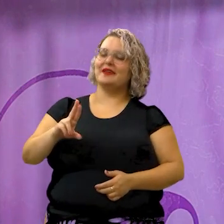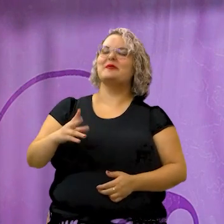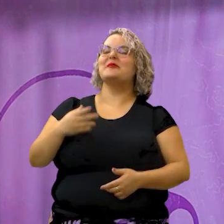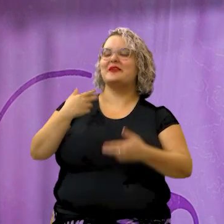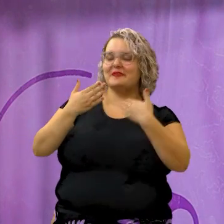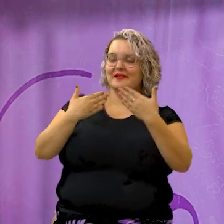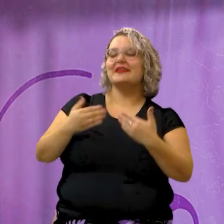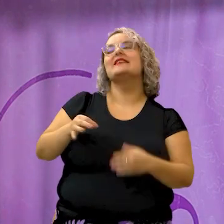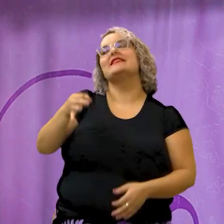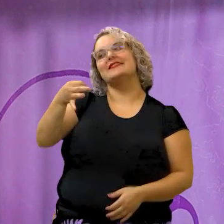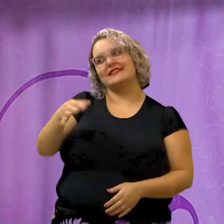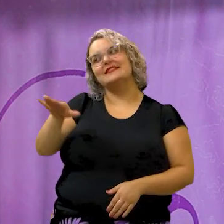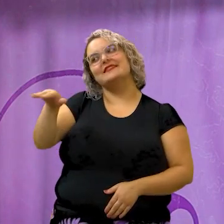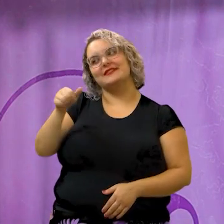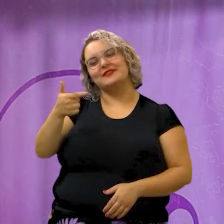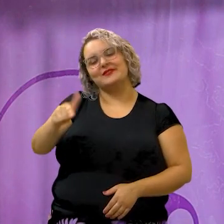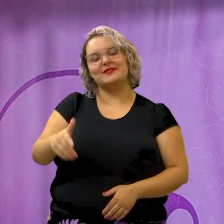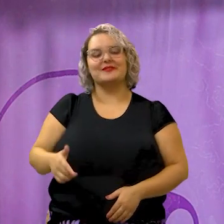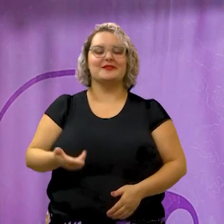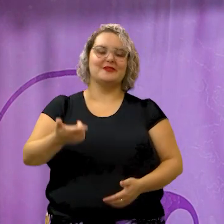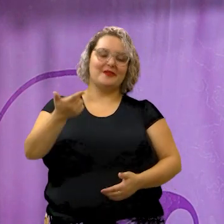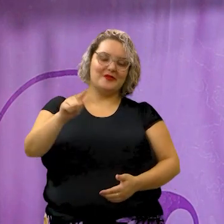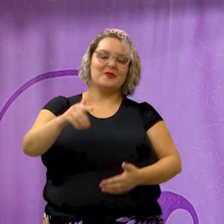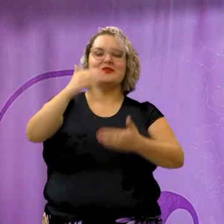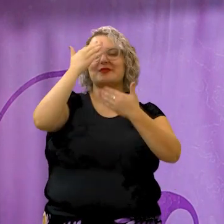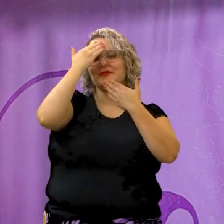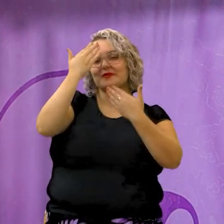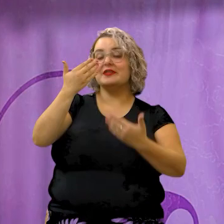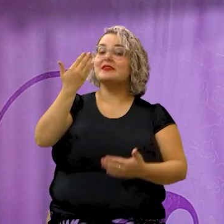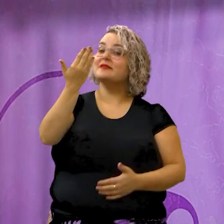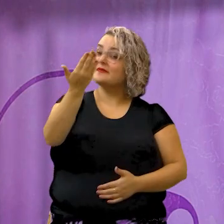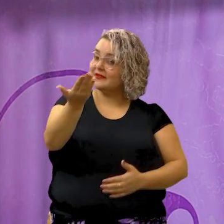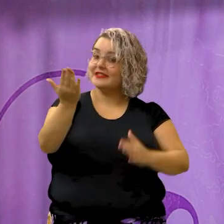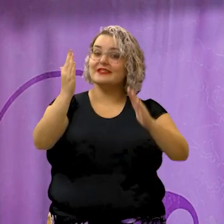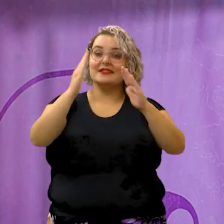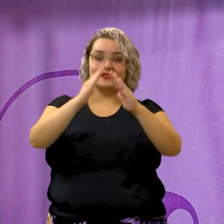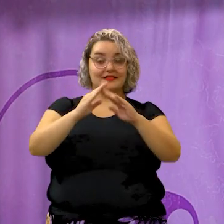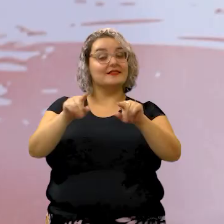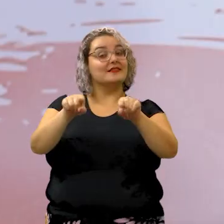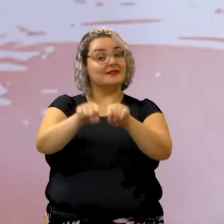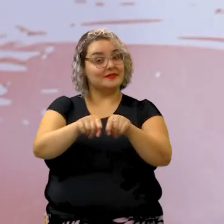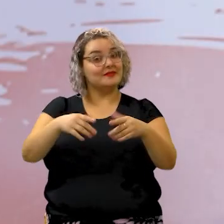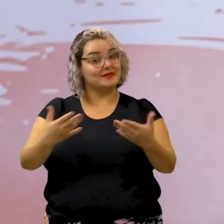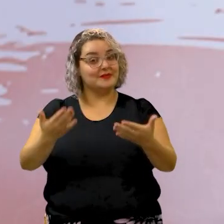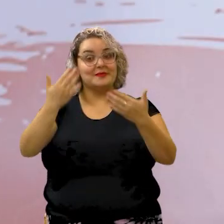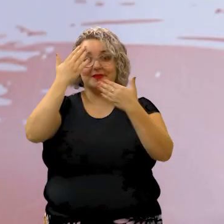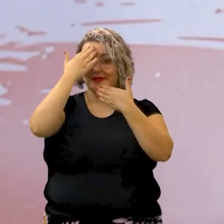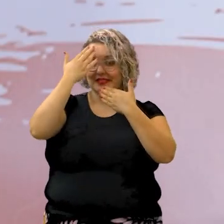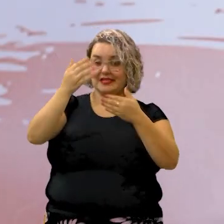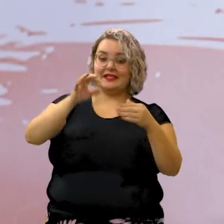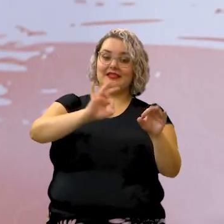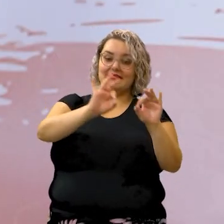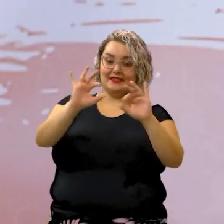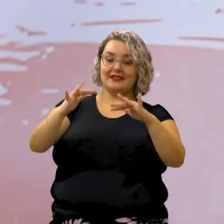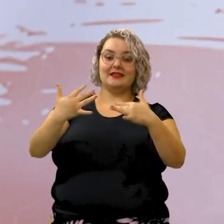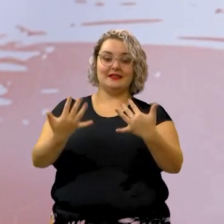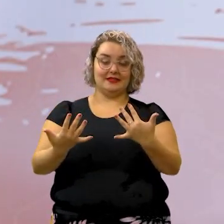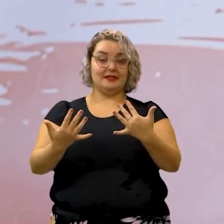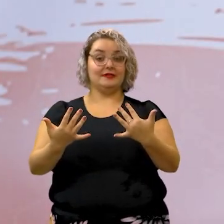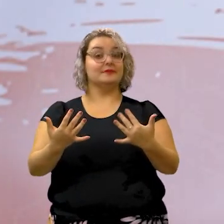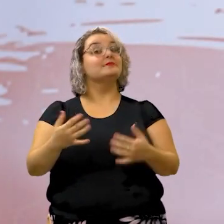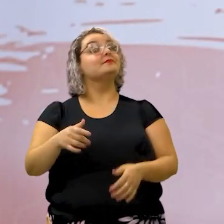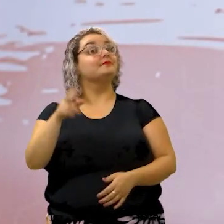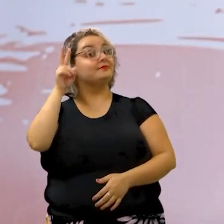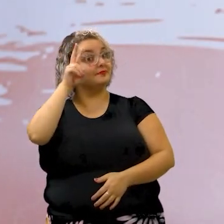para falar. Pode ter certeza que a gente vai chamar a senhora de novo, viu? Então, mais uma vez, muito obrigada. E a você de casa também. Muito obrigada